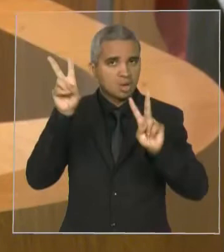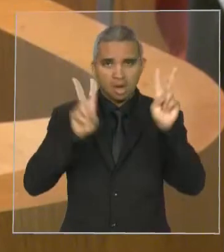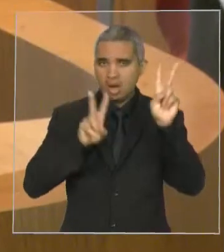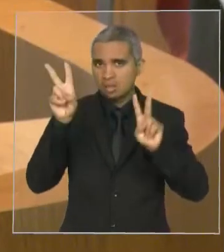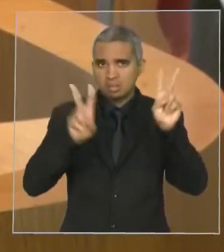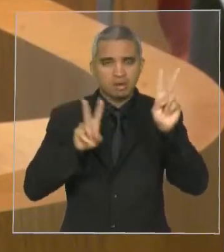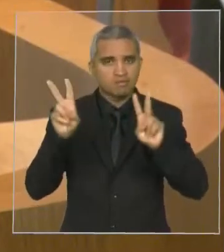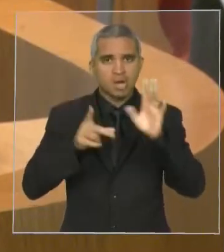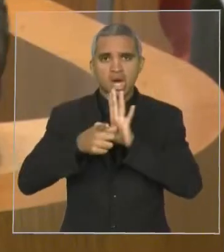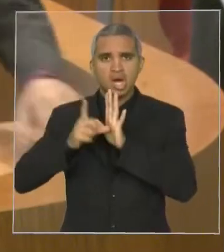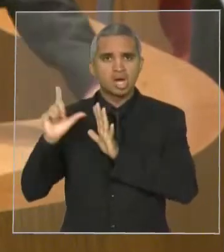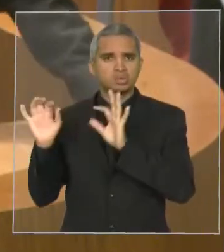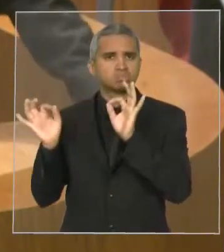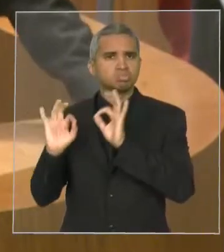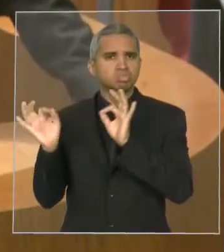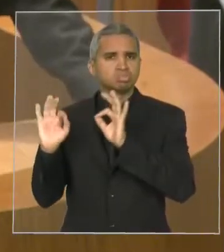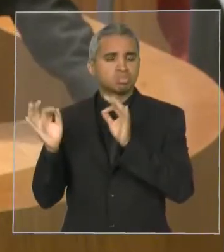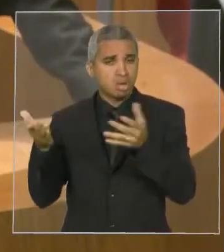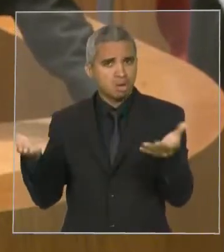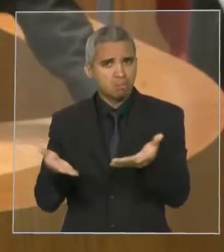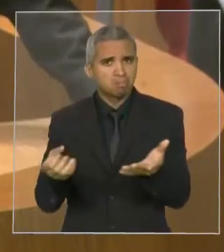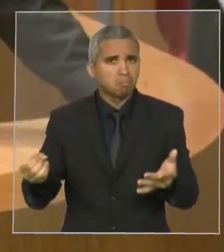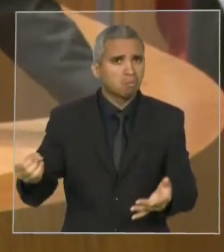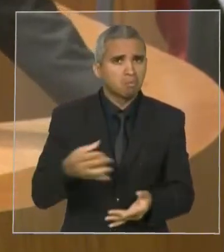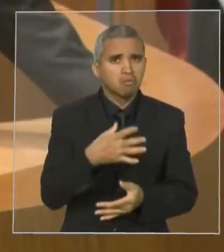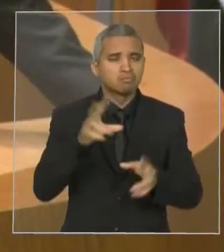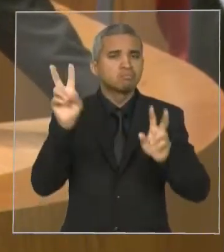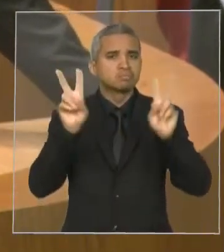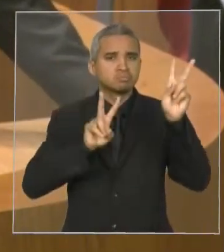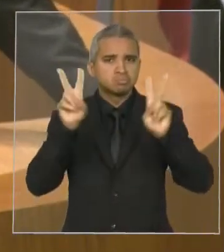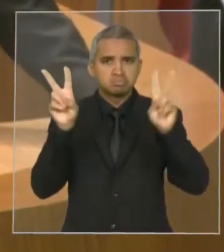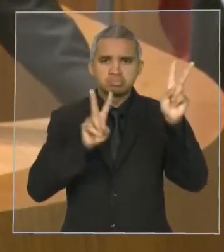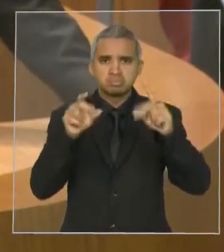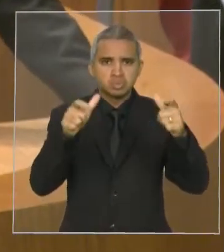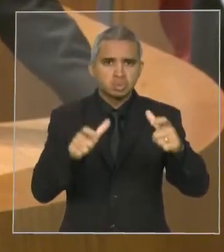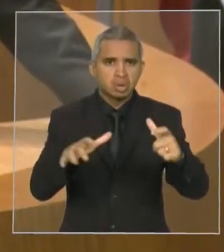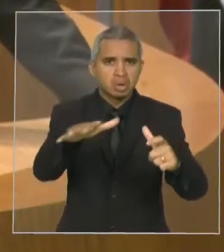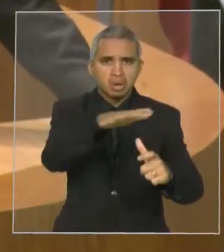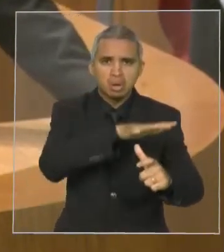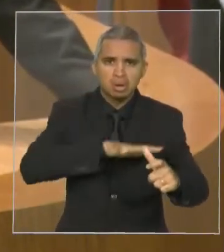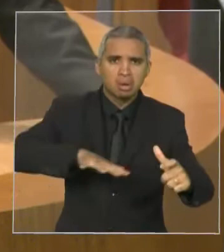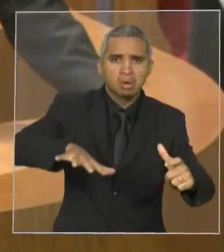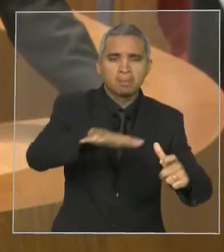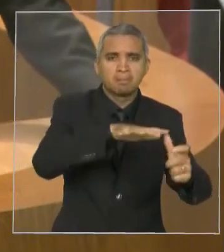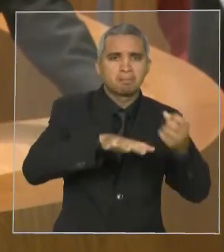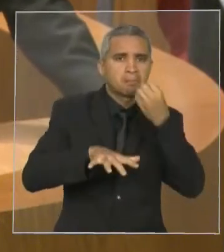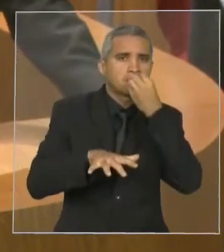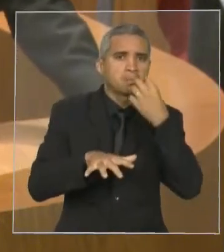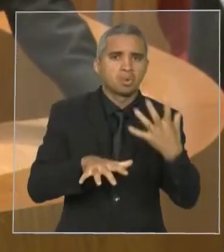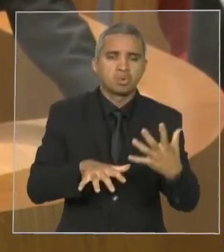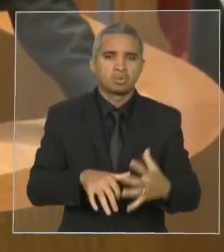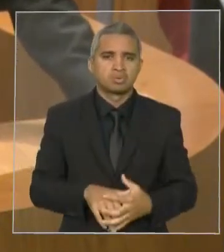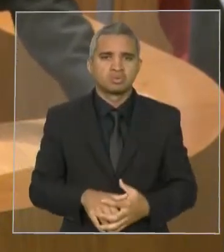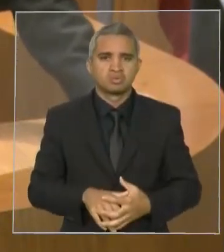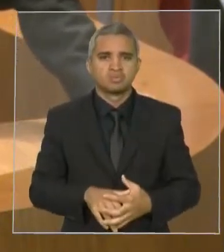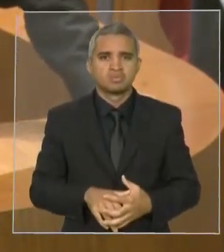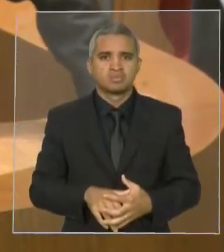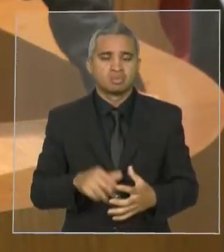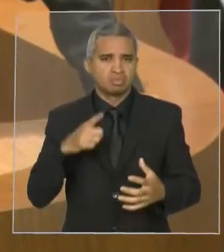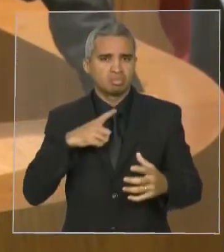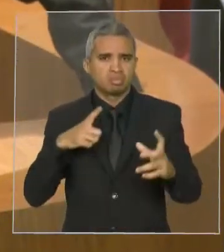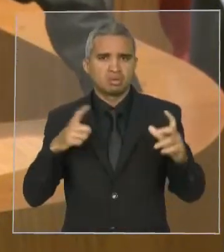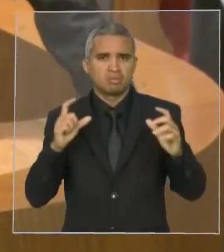o espaço propiciou o espaço foi fundamental uma multidão de pessoas